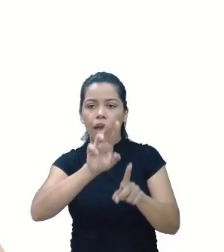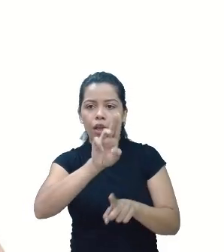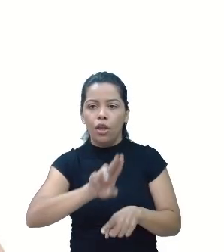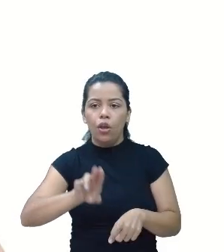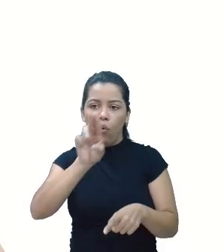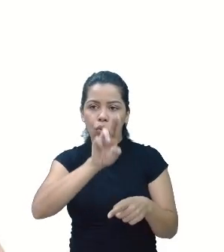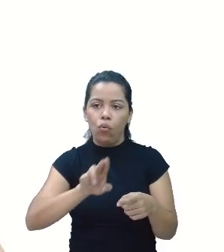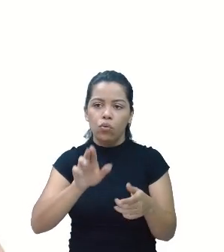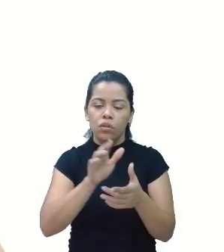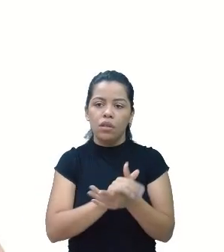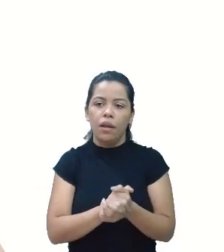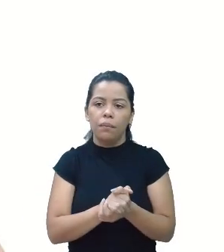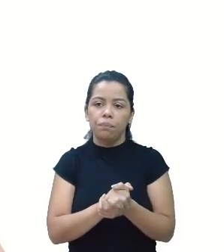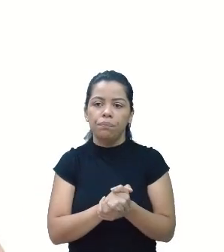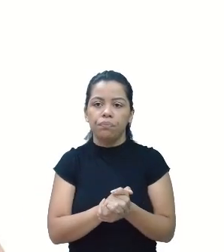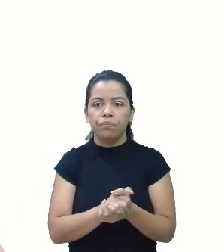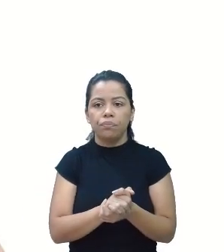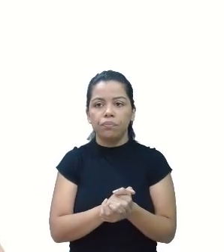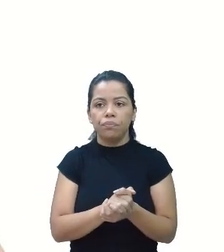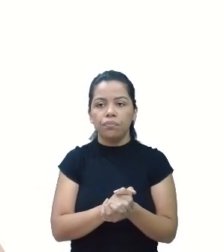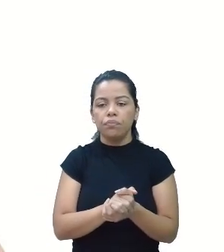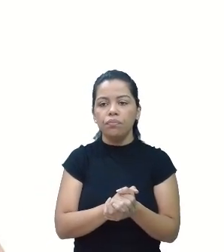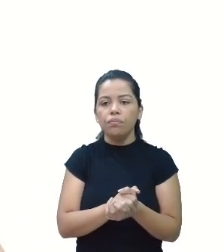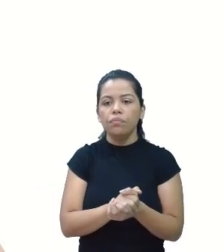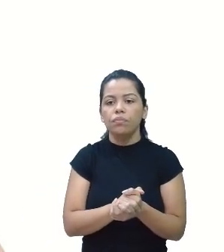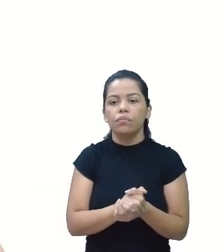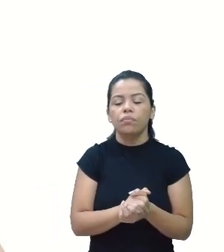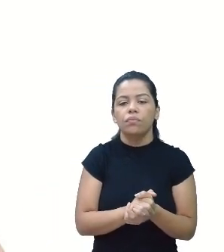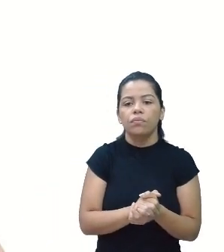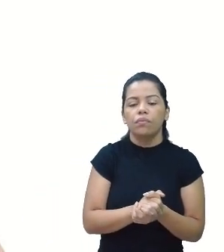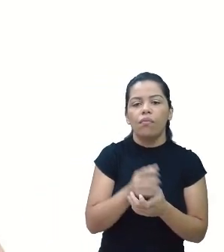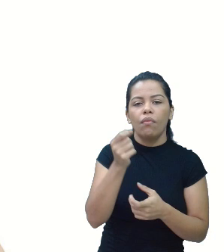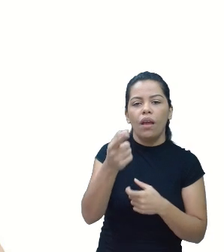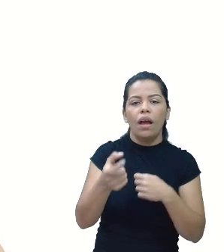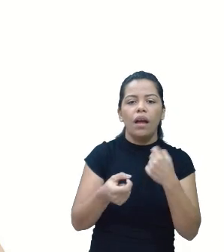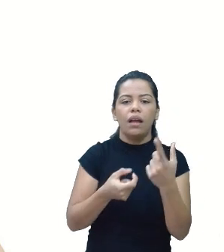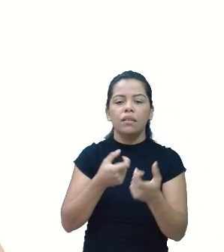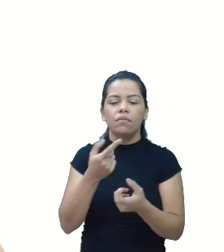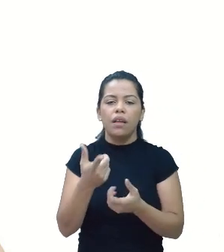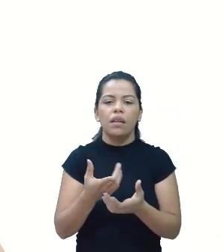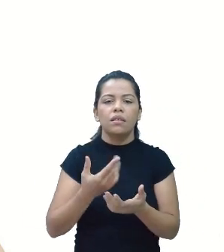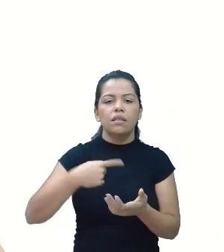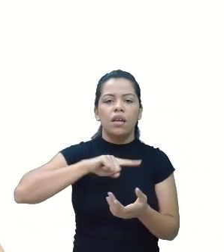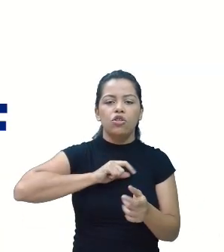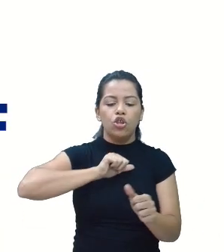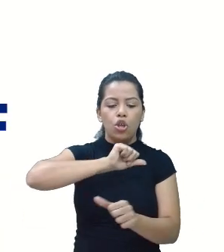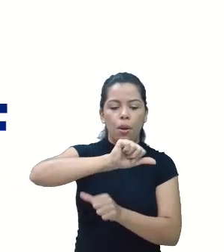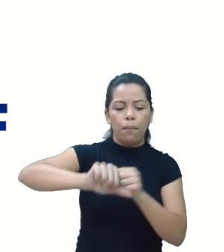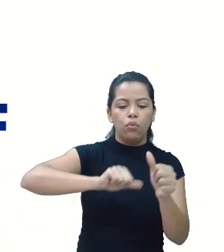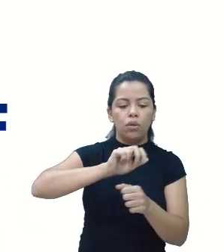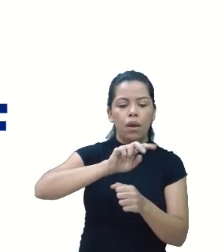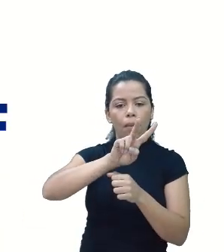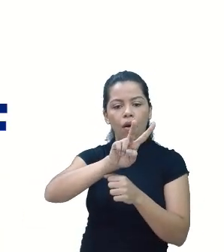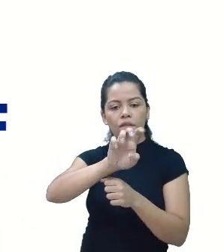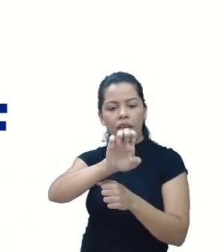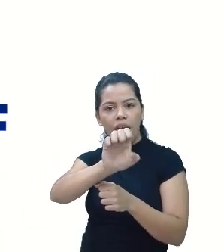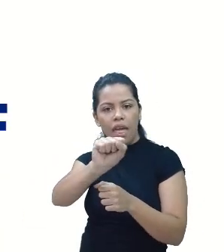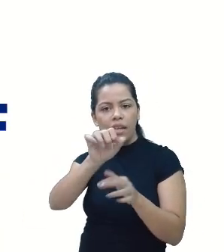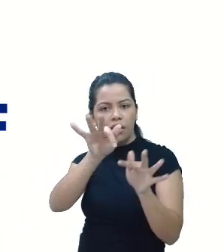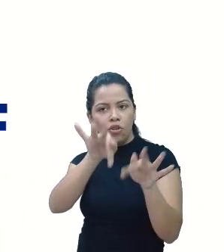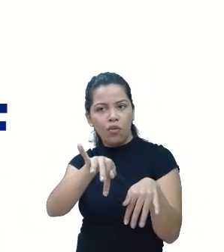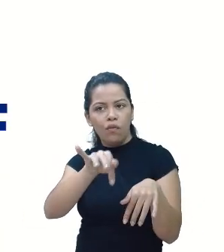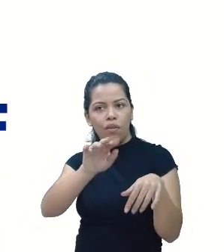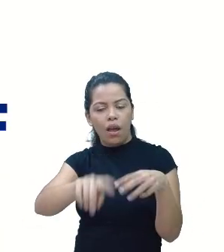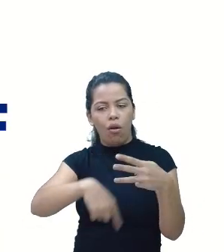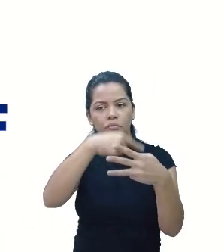situação? Em algumas outras situações a gente troca o F ou também o FE pelo VES. Então, exemplos de